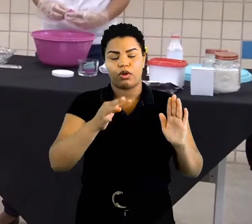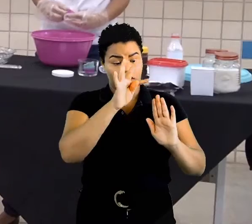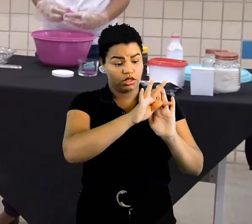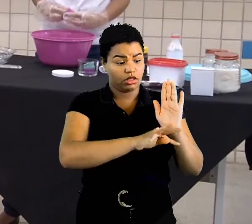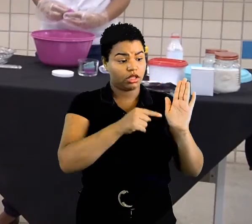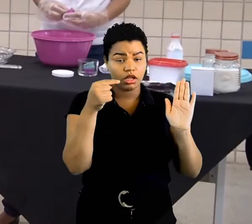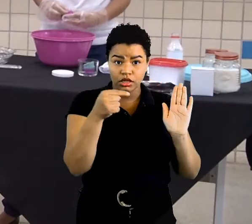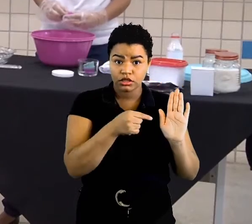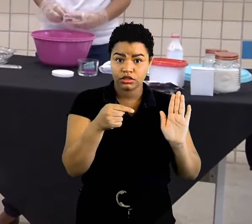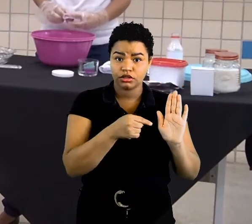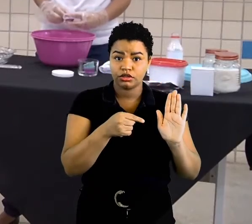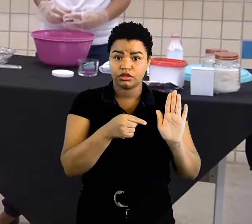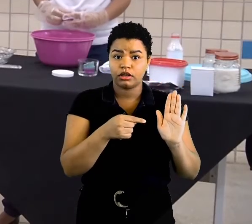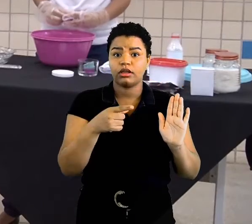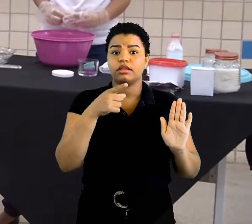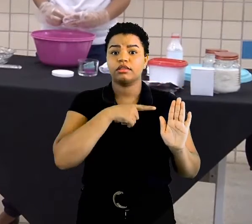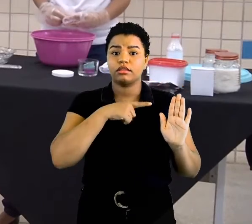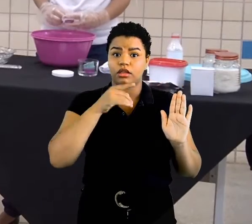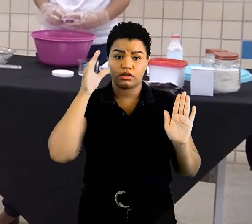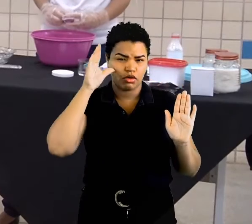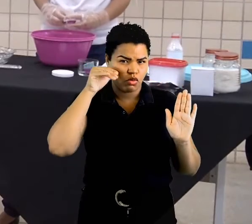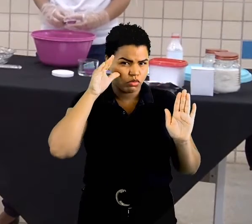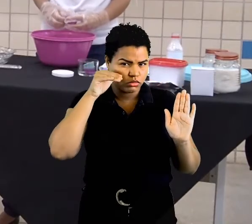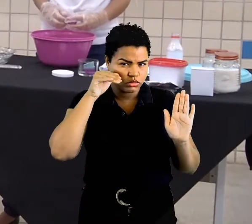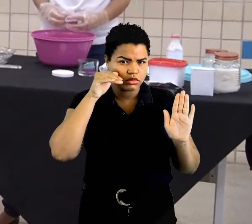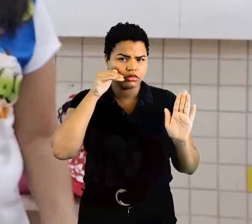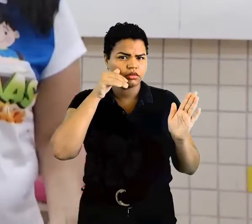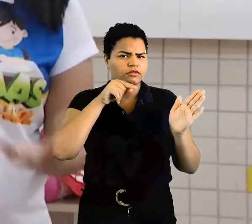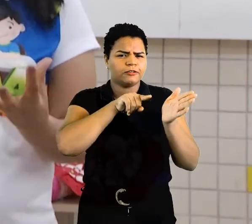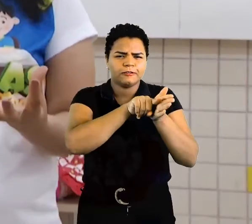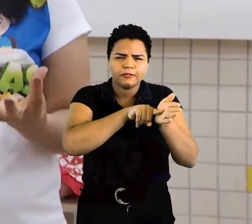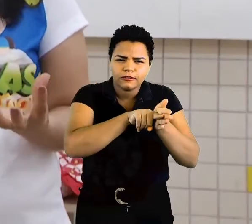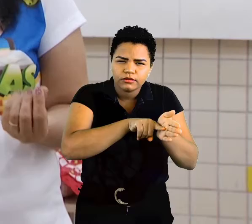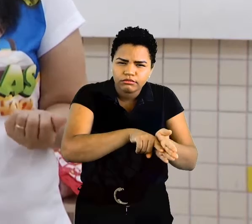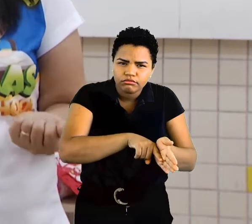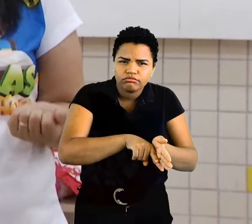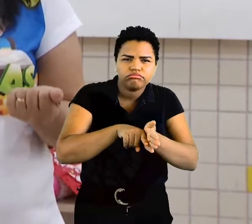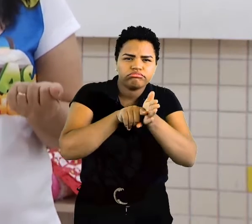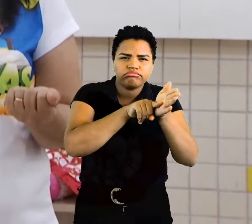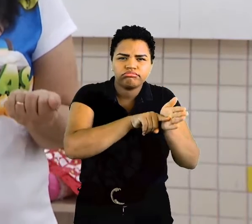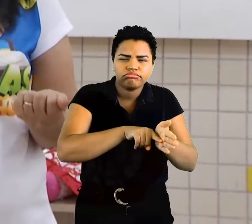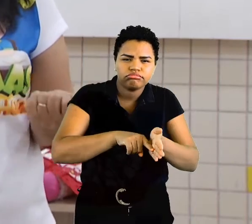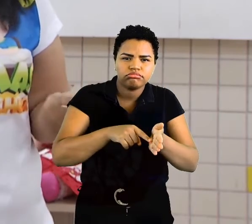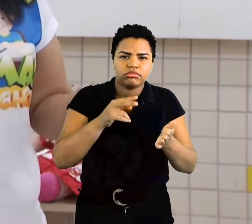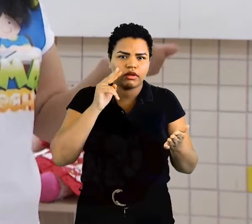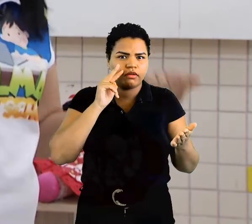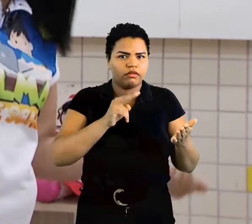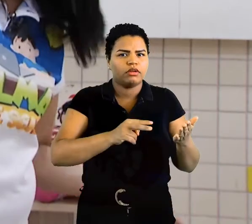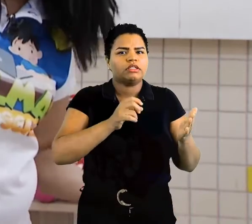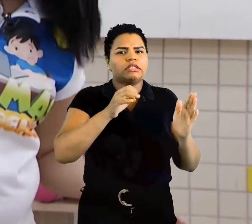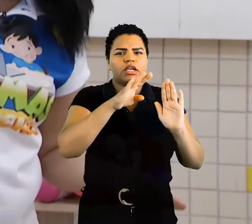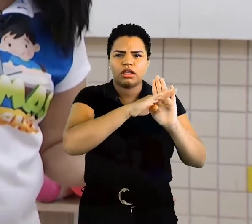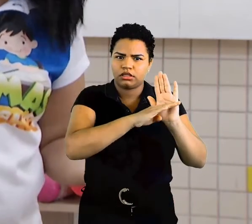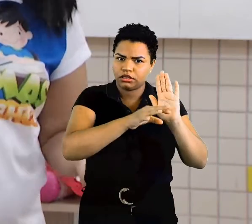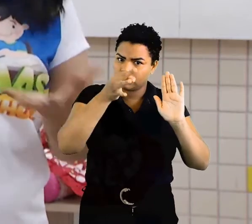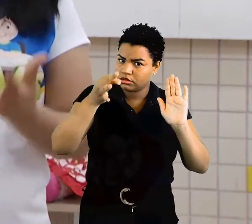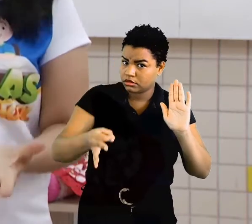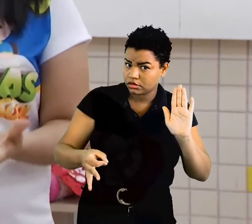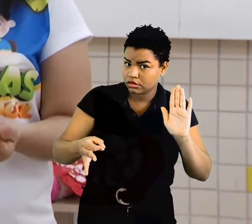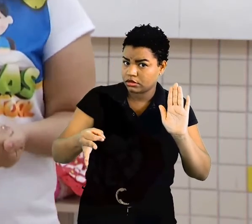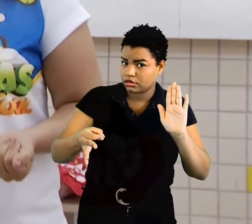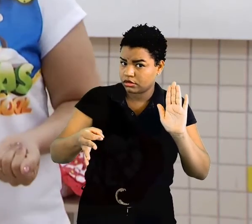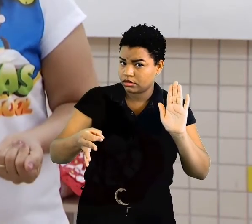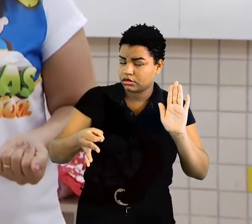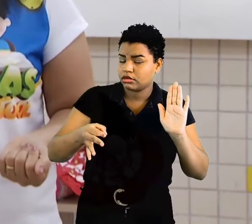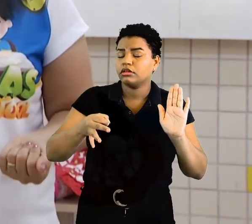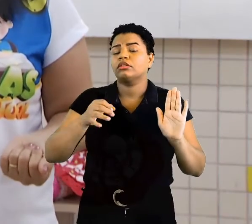texto, eu tive que observar, analisar o texto, ver se realmente a receita está correta, ver se realmente